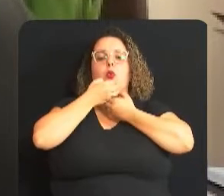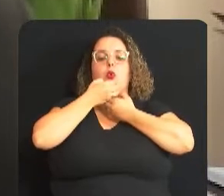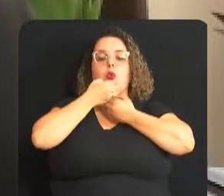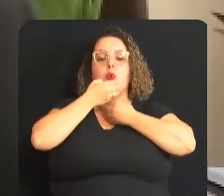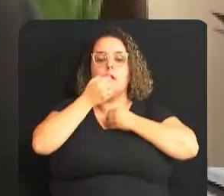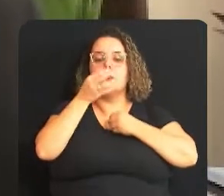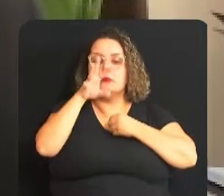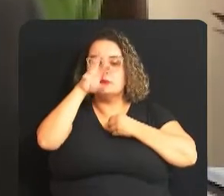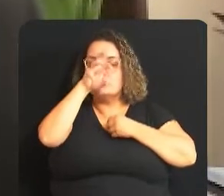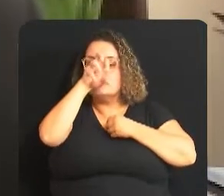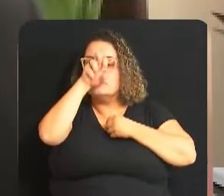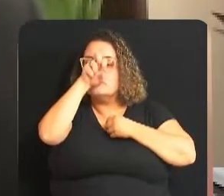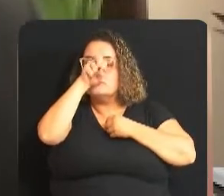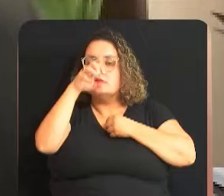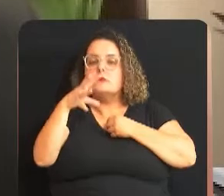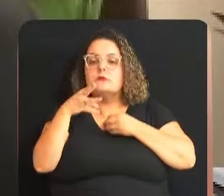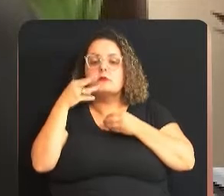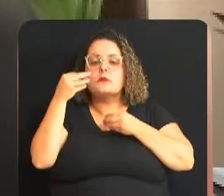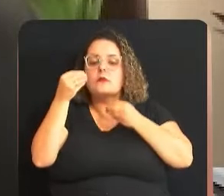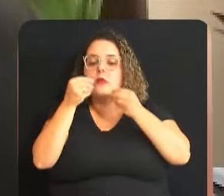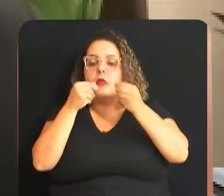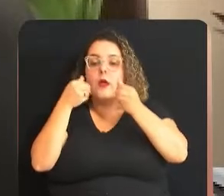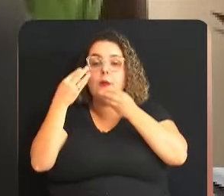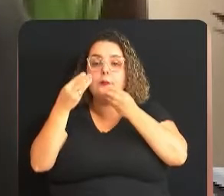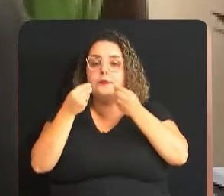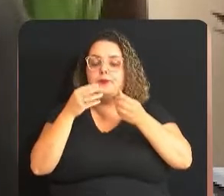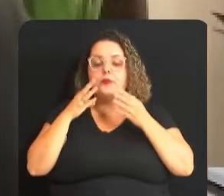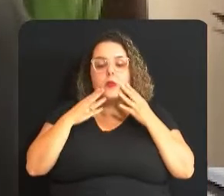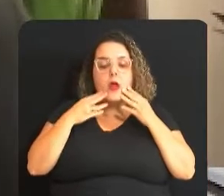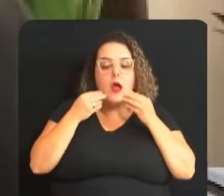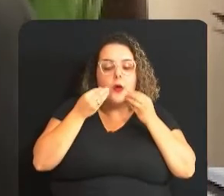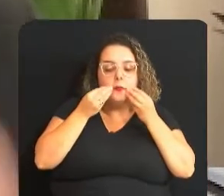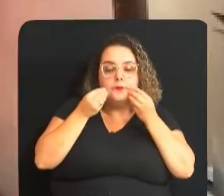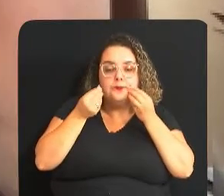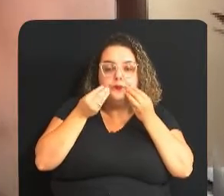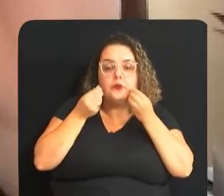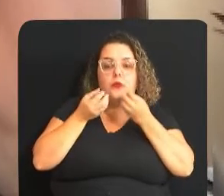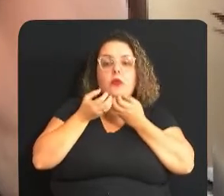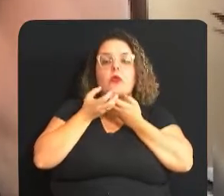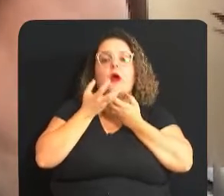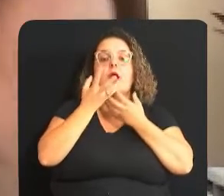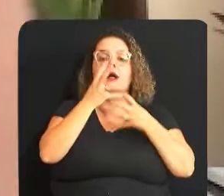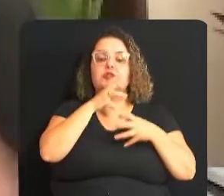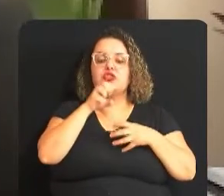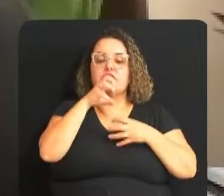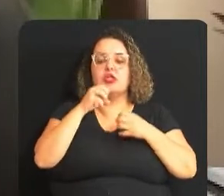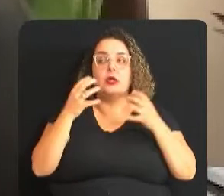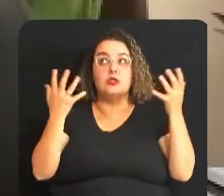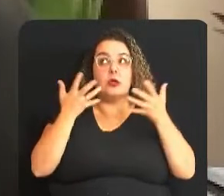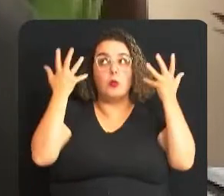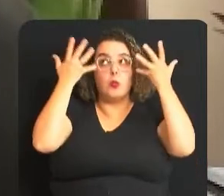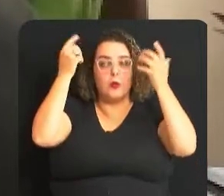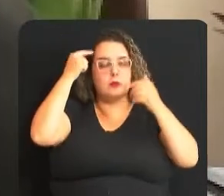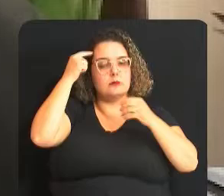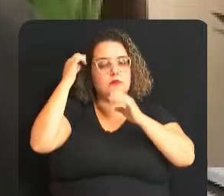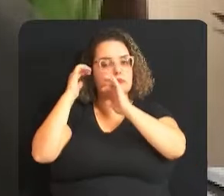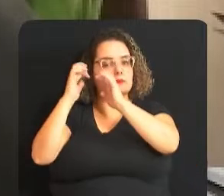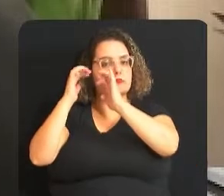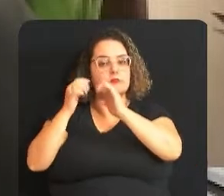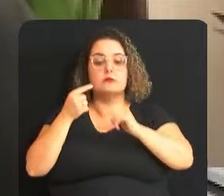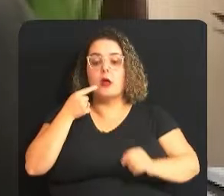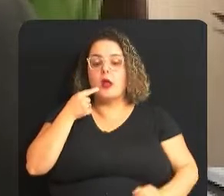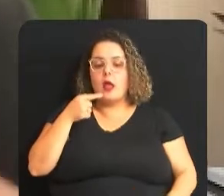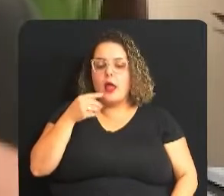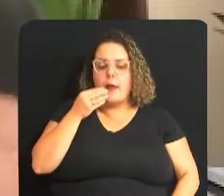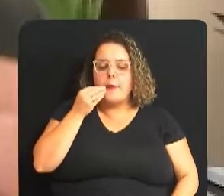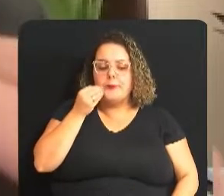nariz, que sente o odor da comida, a boca, que sente os sabores e já estimula o cérebro. Então, a língua, quando detecta